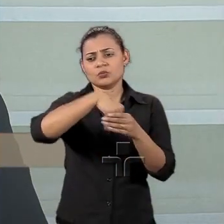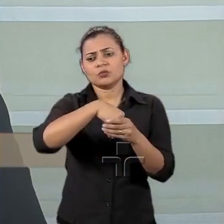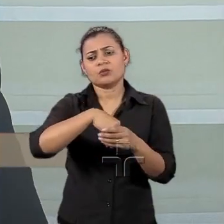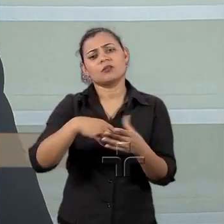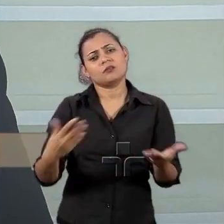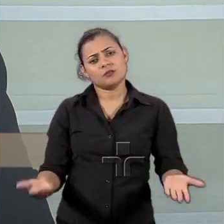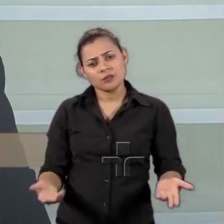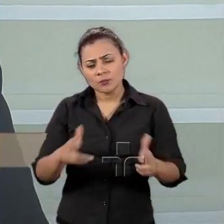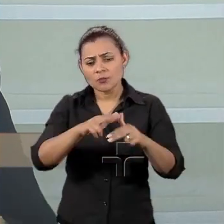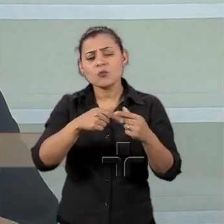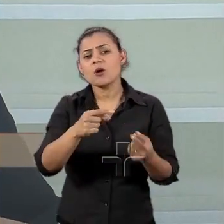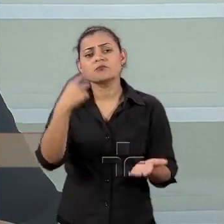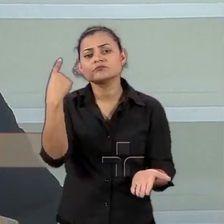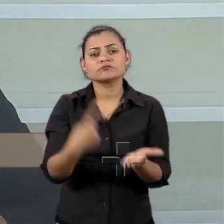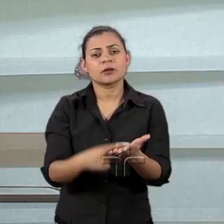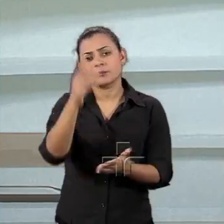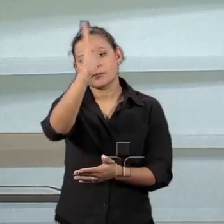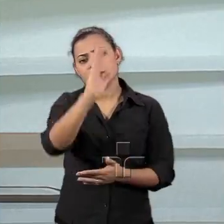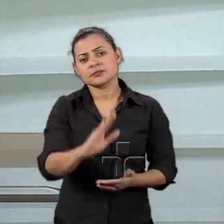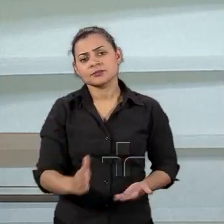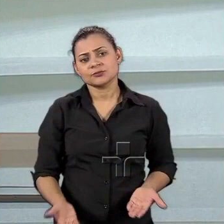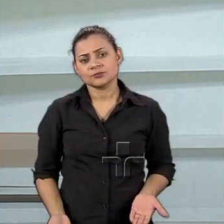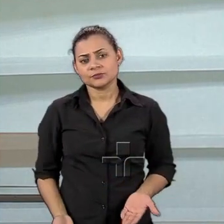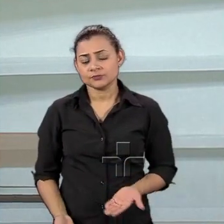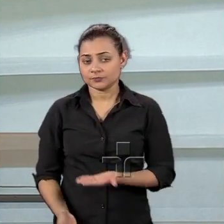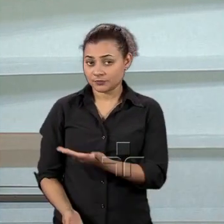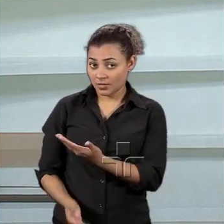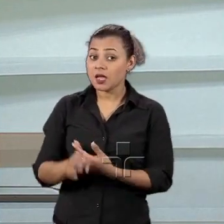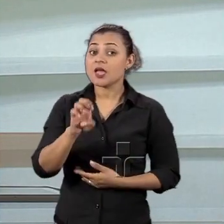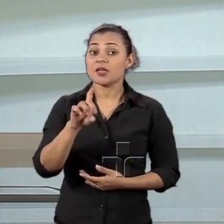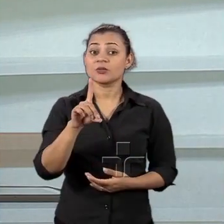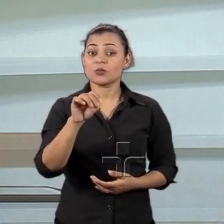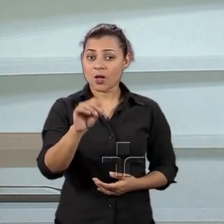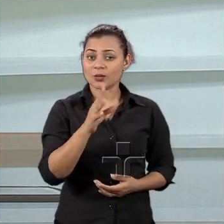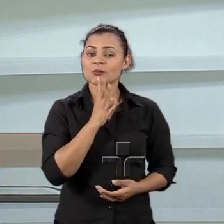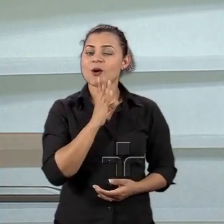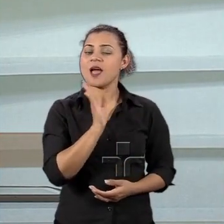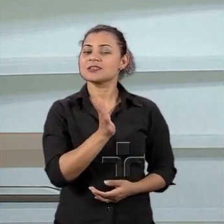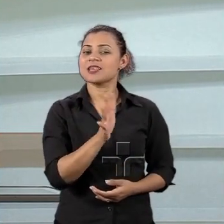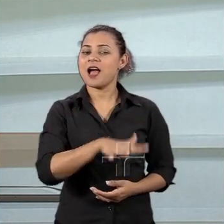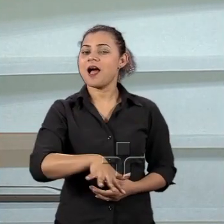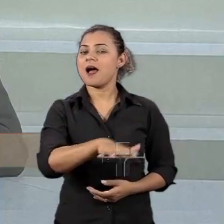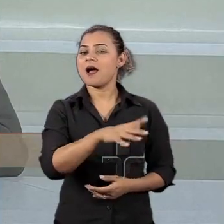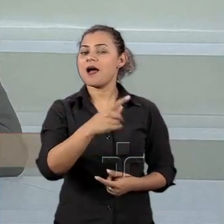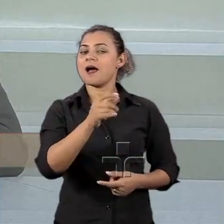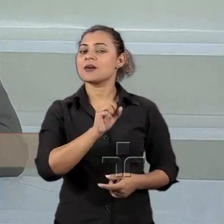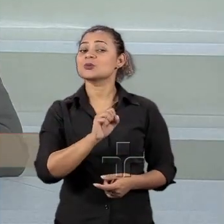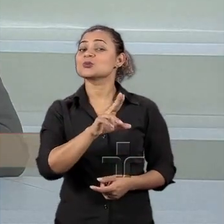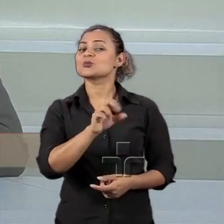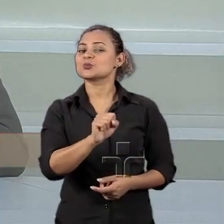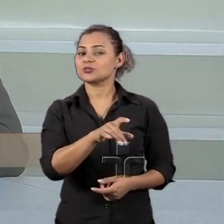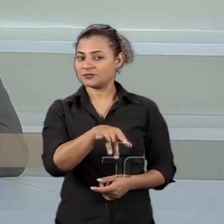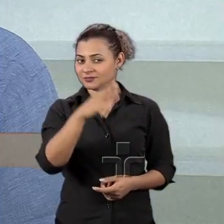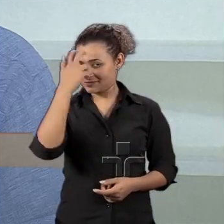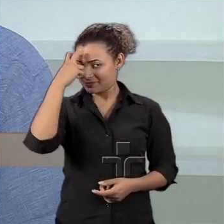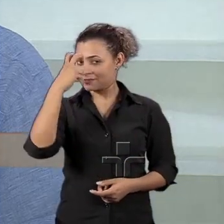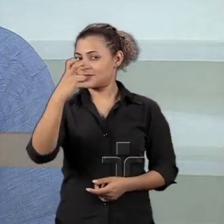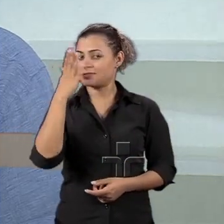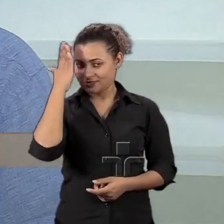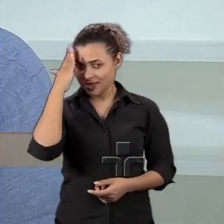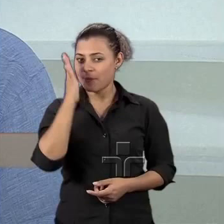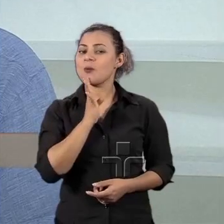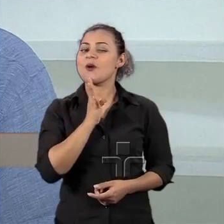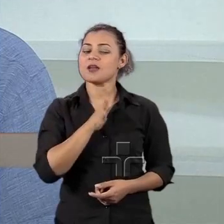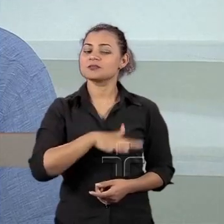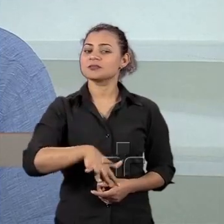no Pacto Federativo Brasileiro. Isso é um assunto que o Eduardo conhece bem, né? Que é a área dele. Esse é o nosso mestre. Ana Amélia já